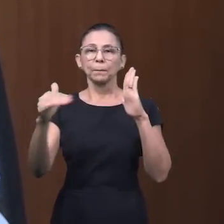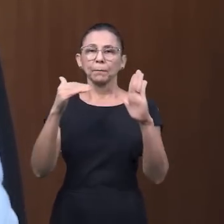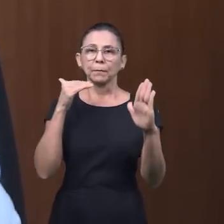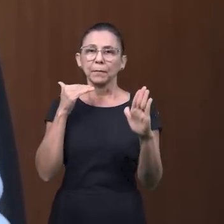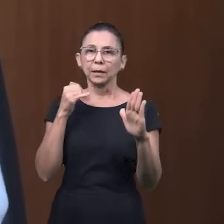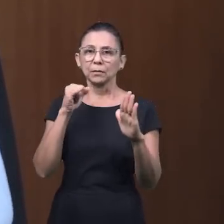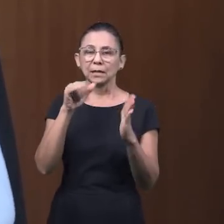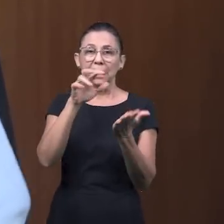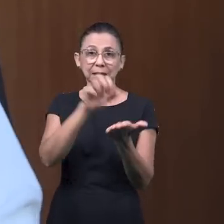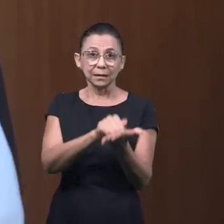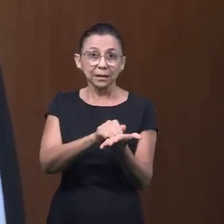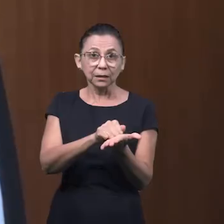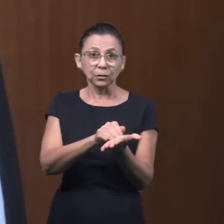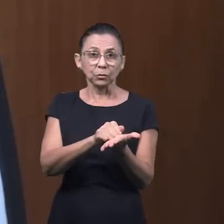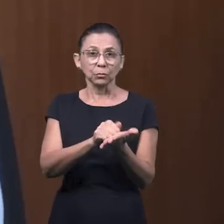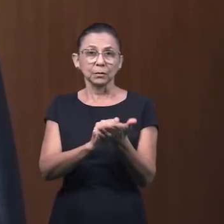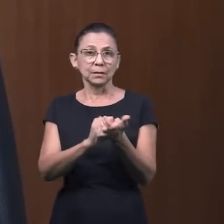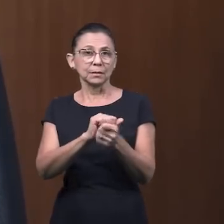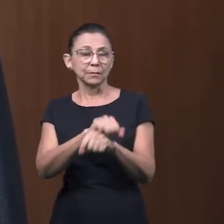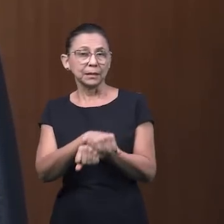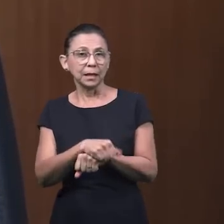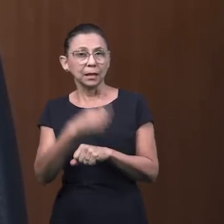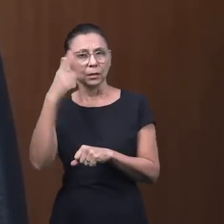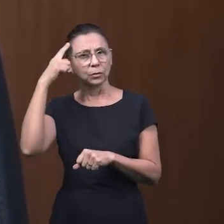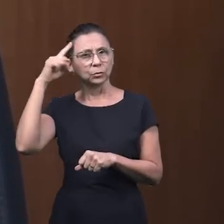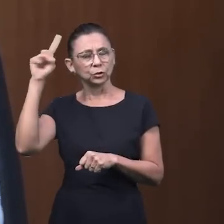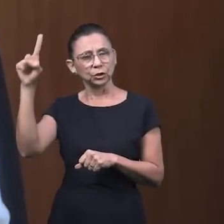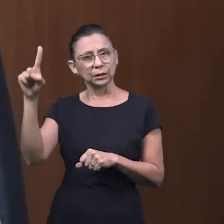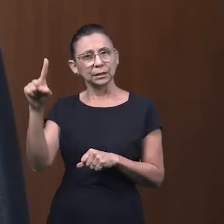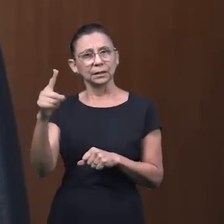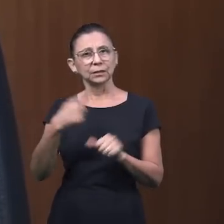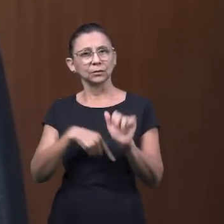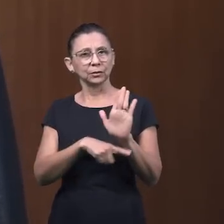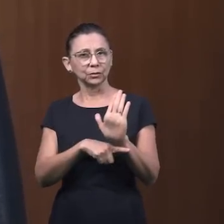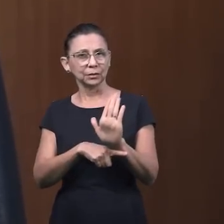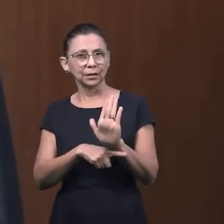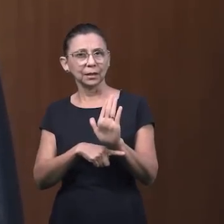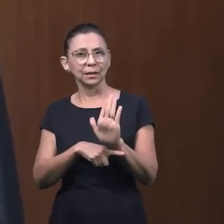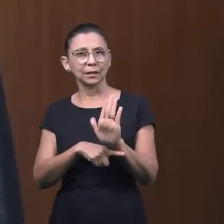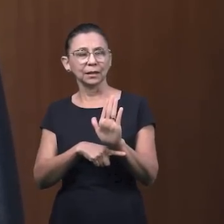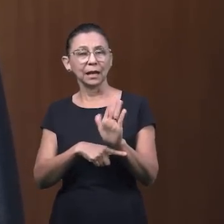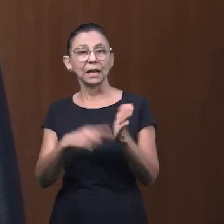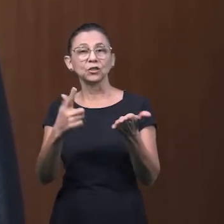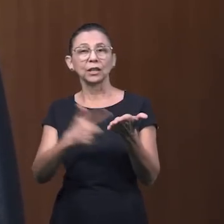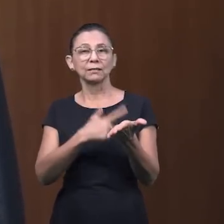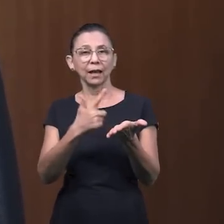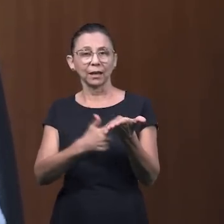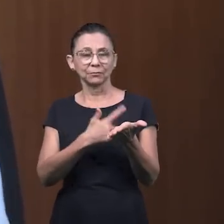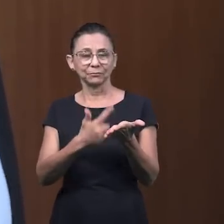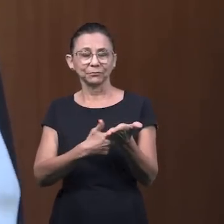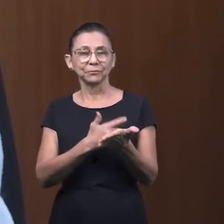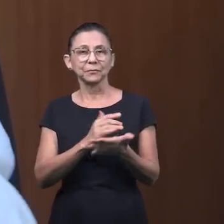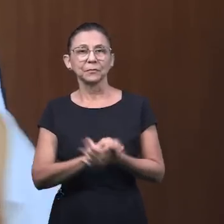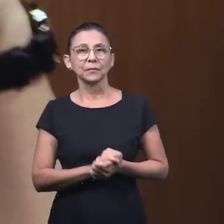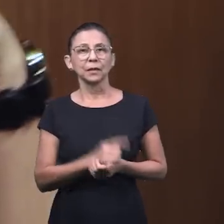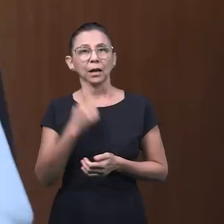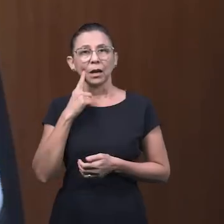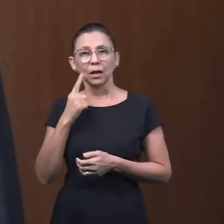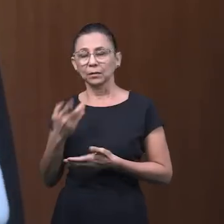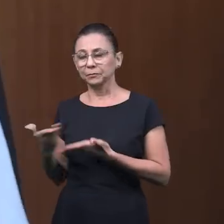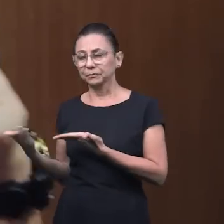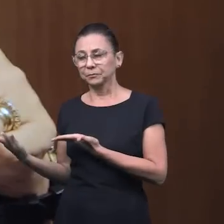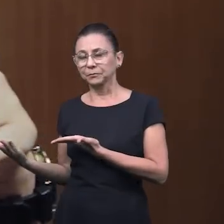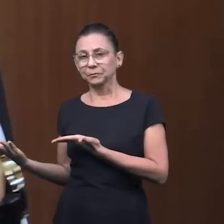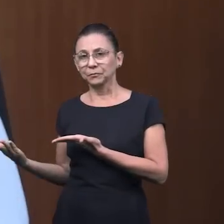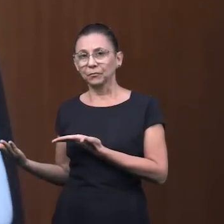informa se você está inscrito para o seminário, quando vai ser, que a gente vai tentar te agendar aqui, tá bom? O nosso e-mail está passando aí na